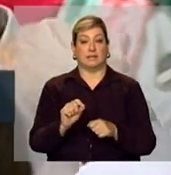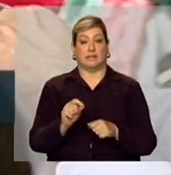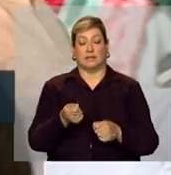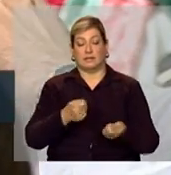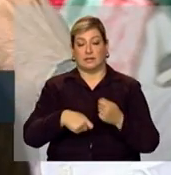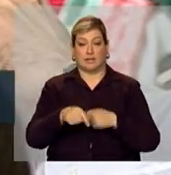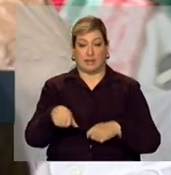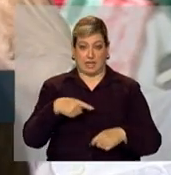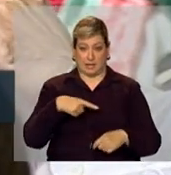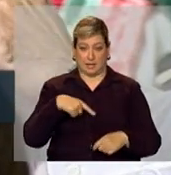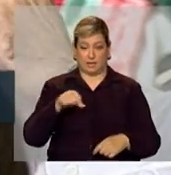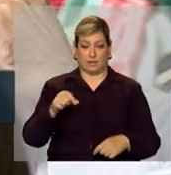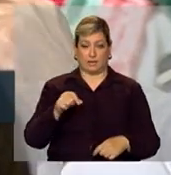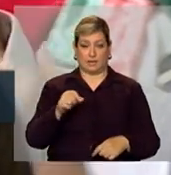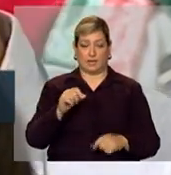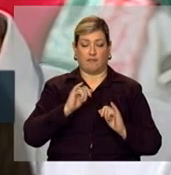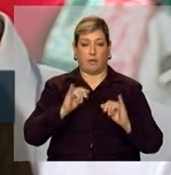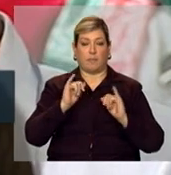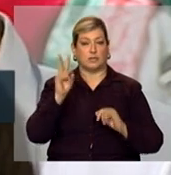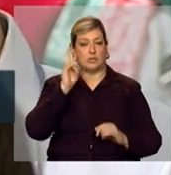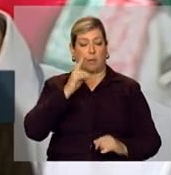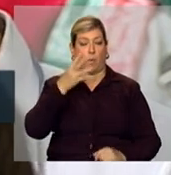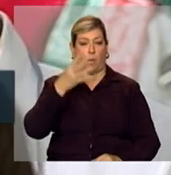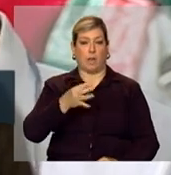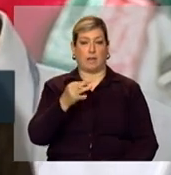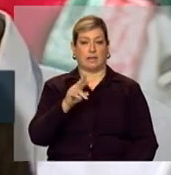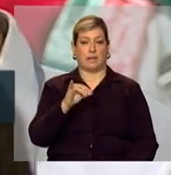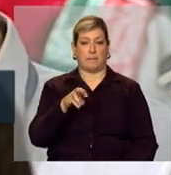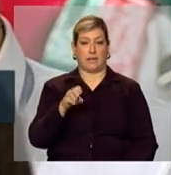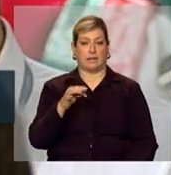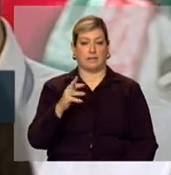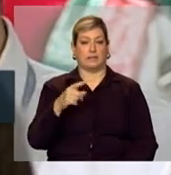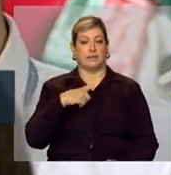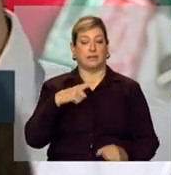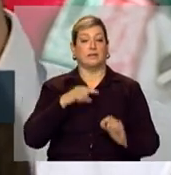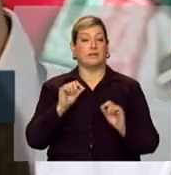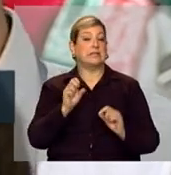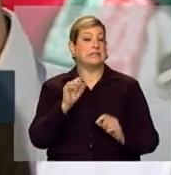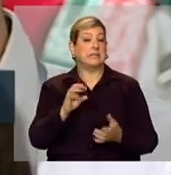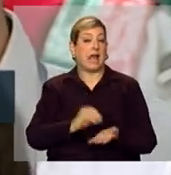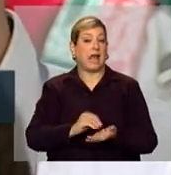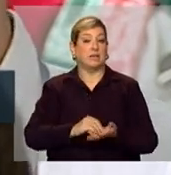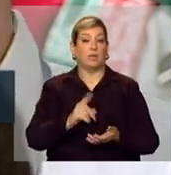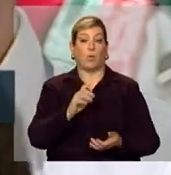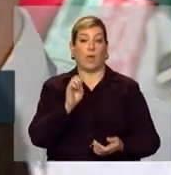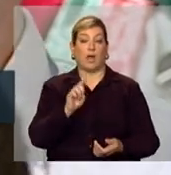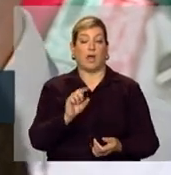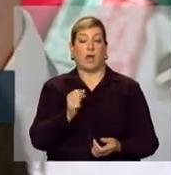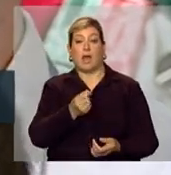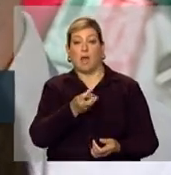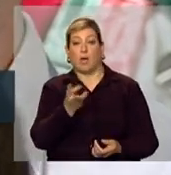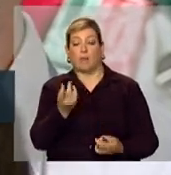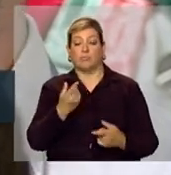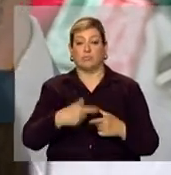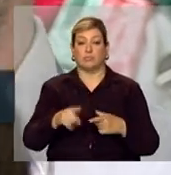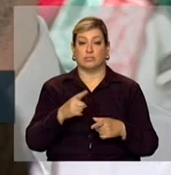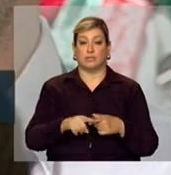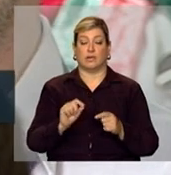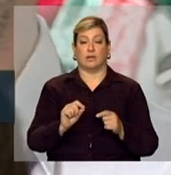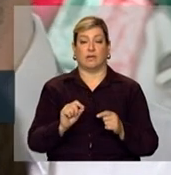dado do quarto trimestre essa esse crescimento depois de cinco trimestres em queda se ainda não é algo incipiente para deixar